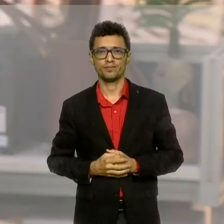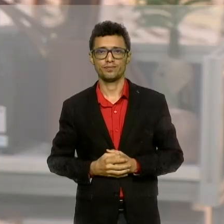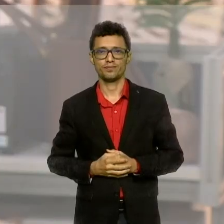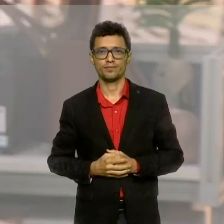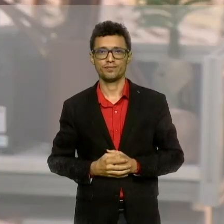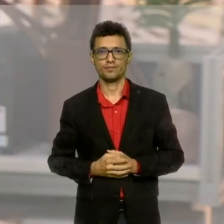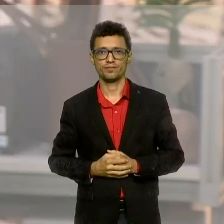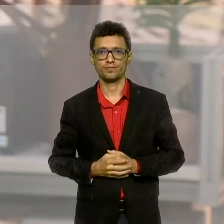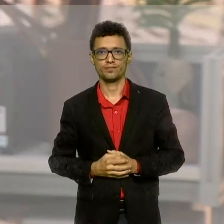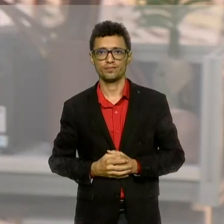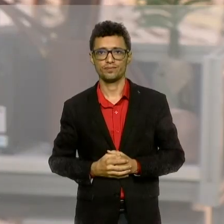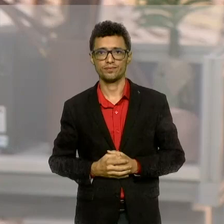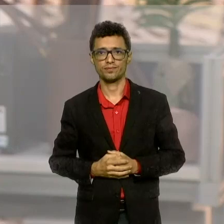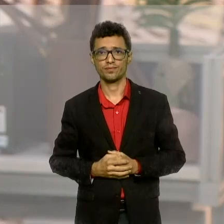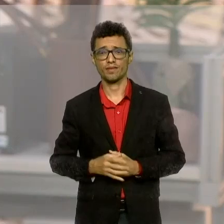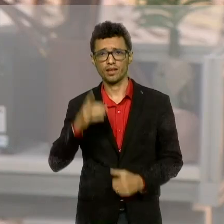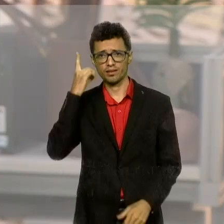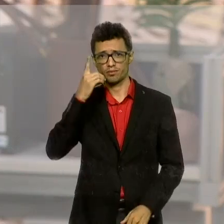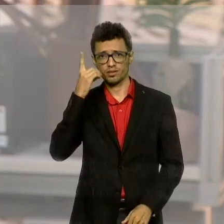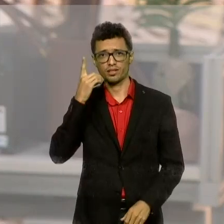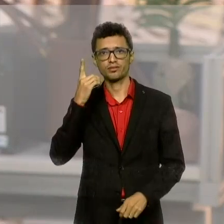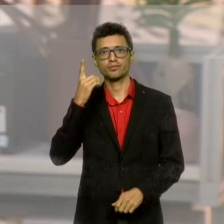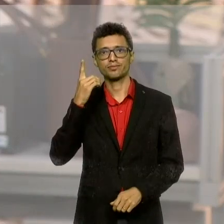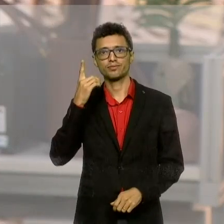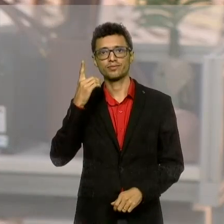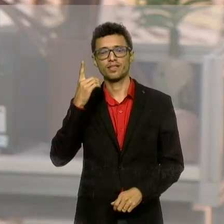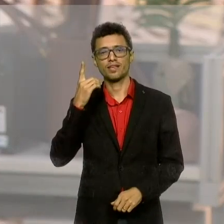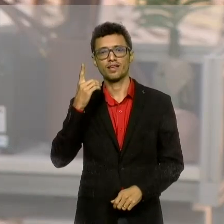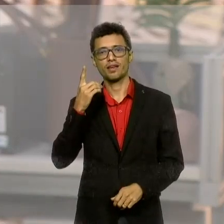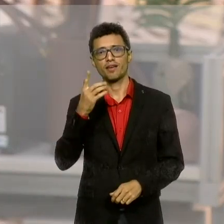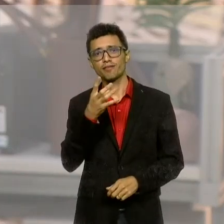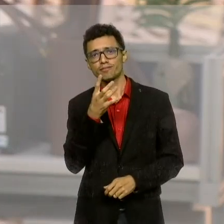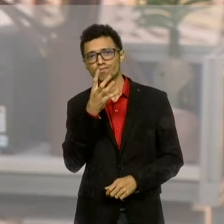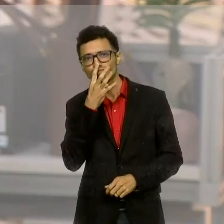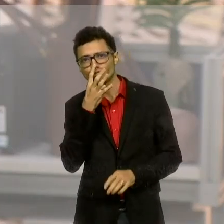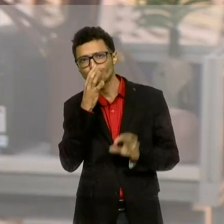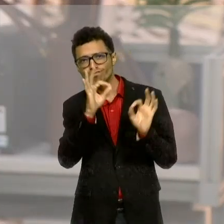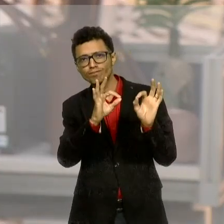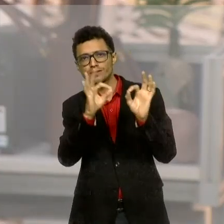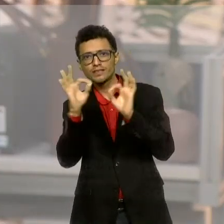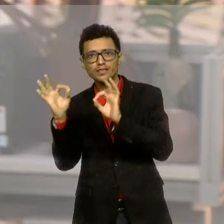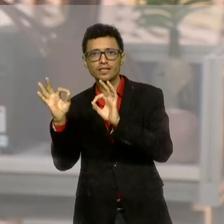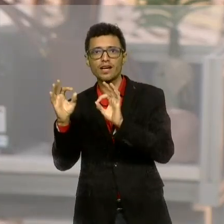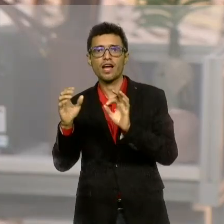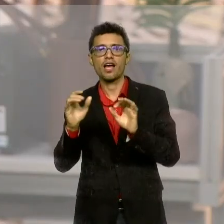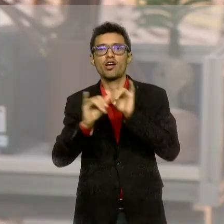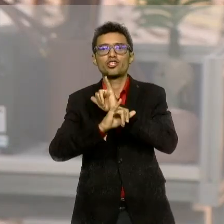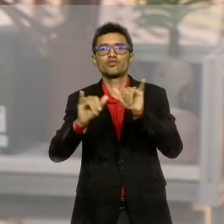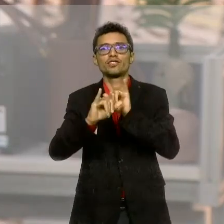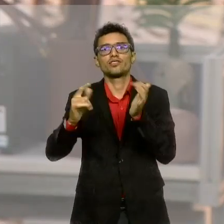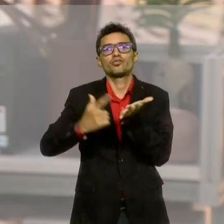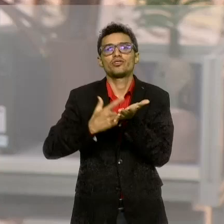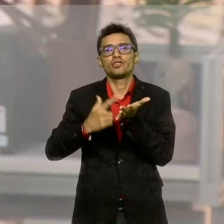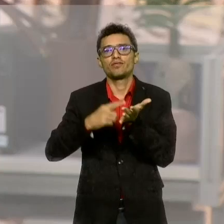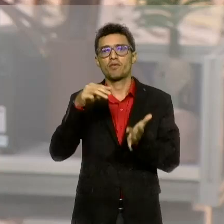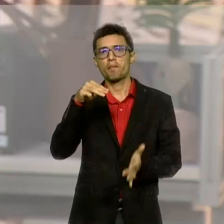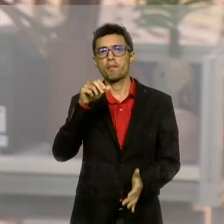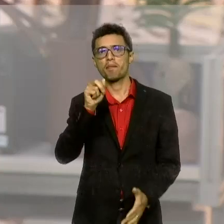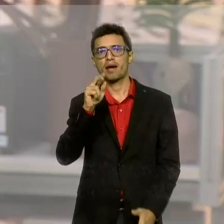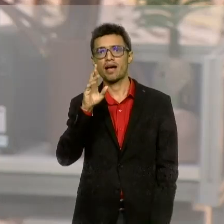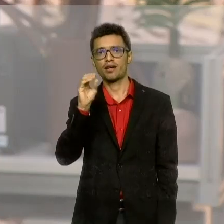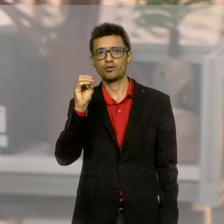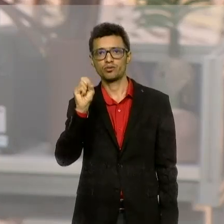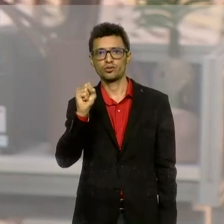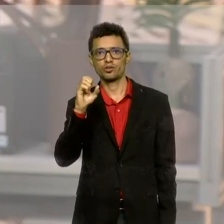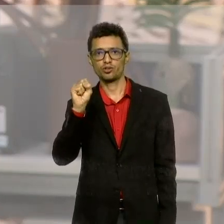aposentadorias deputados estaduais prestigiaram o lançamento do livro do escritor Marcos Soares Brasil a obra registra uma